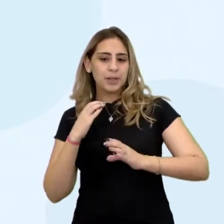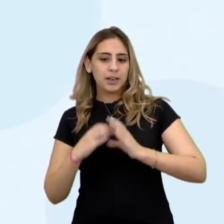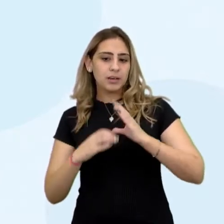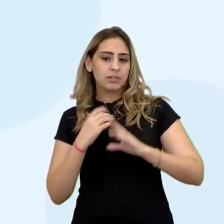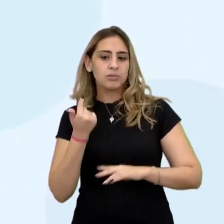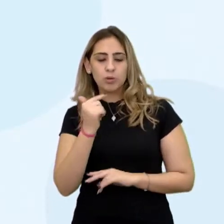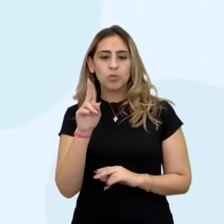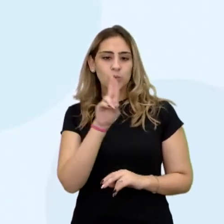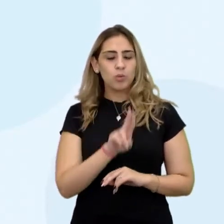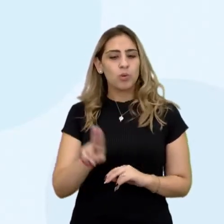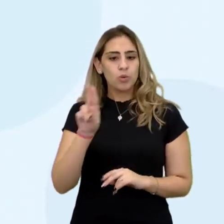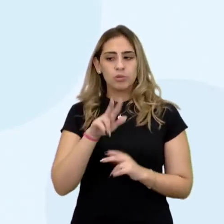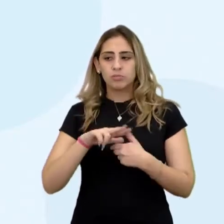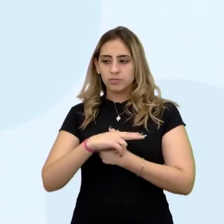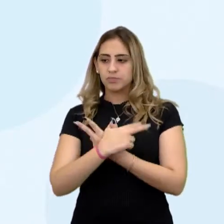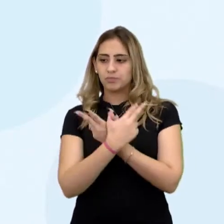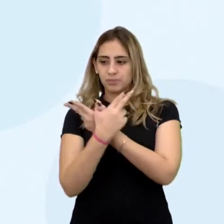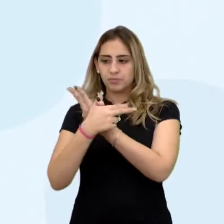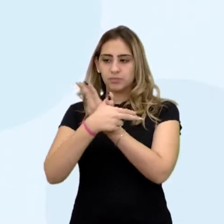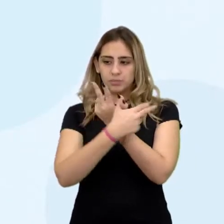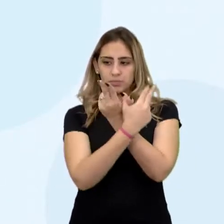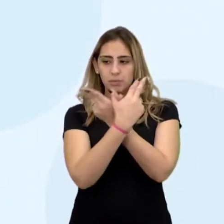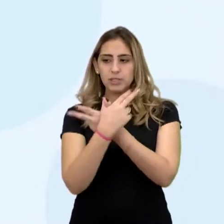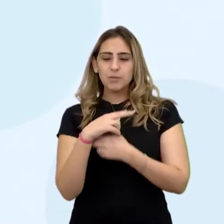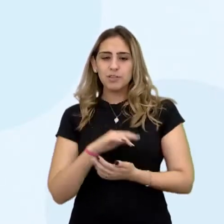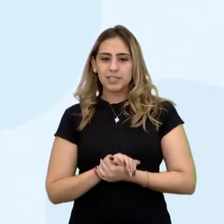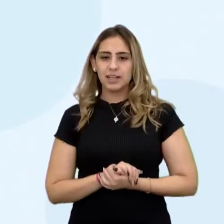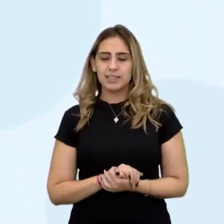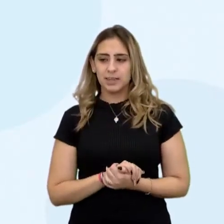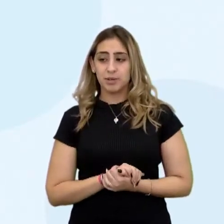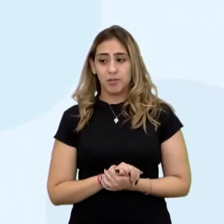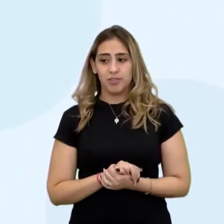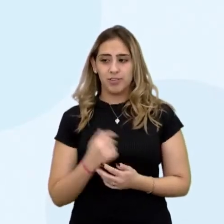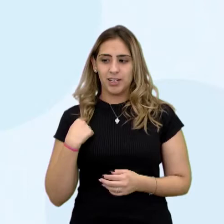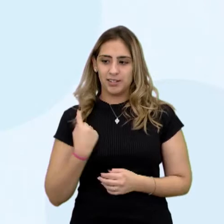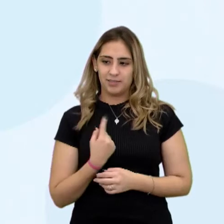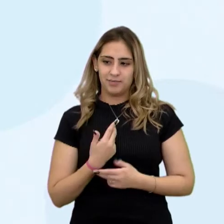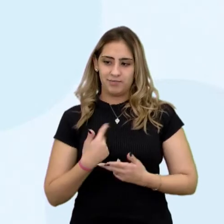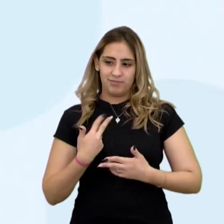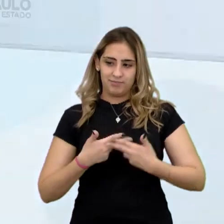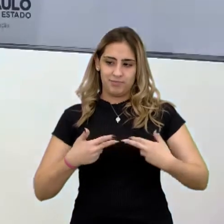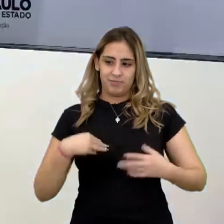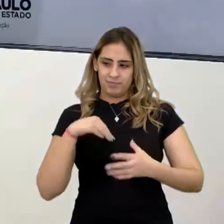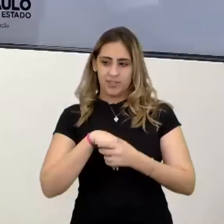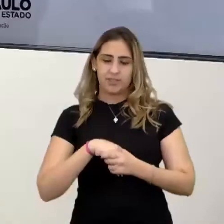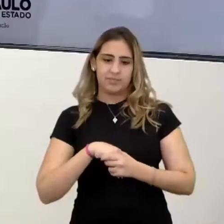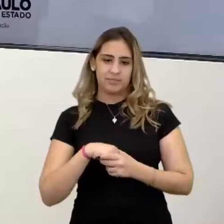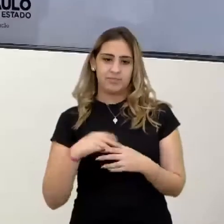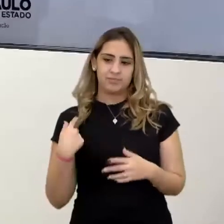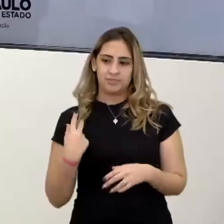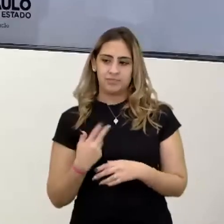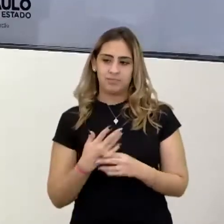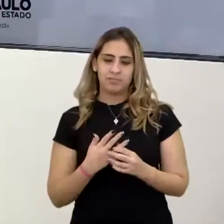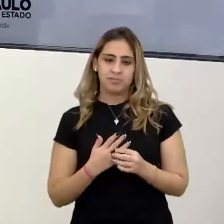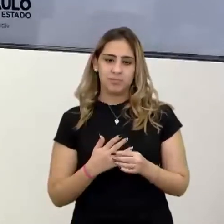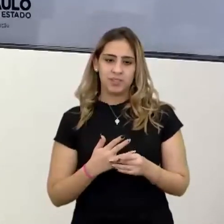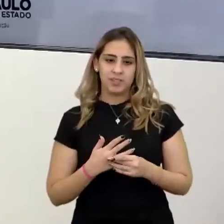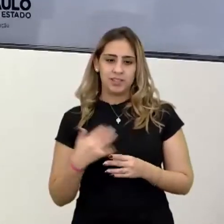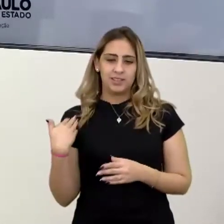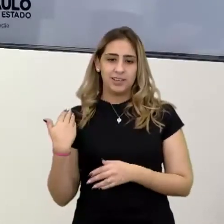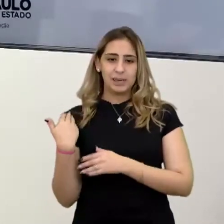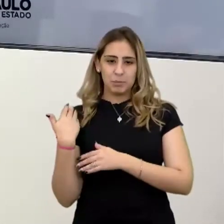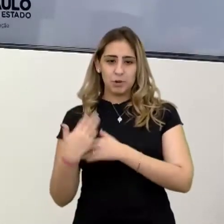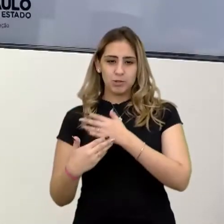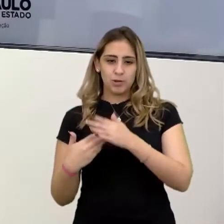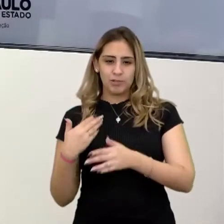outros usos dos satélites do ponto de vista da tecnologia. E eu tô aqui com ela. Ela é a bióloga